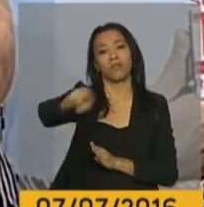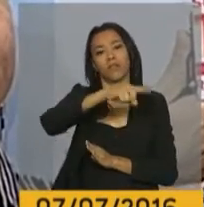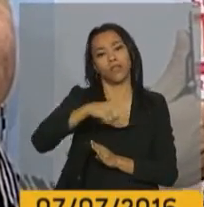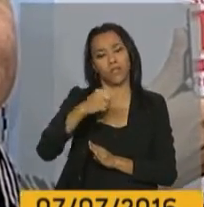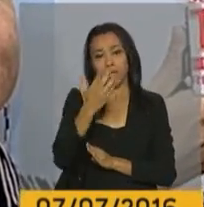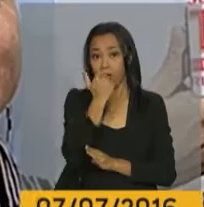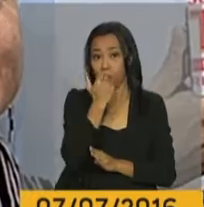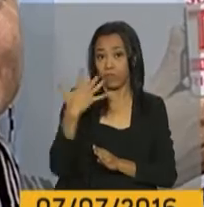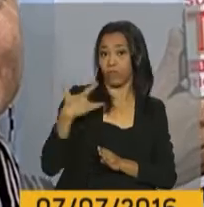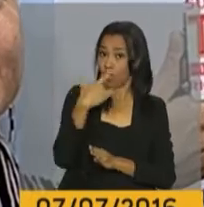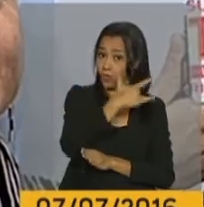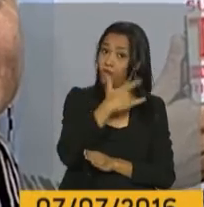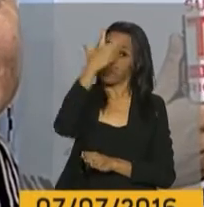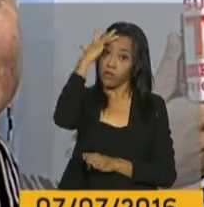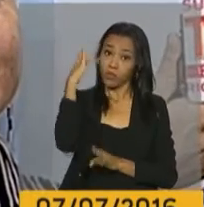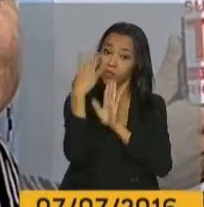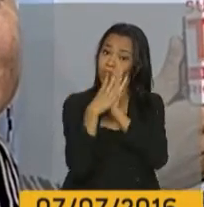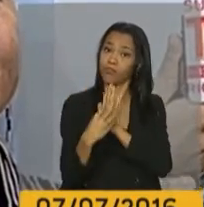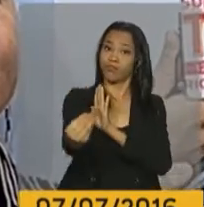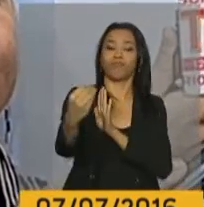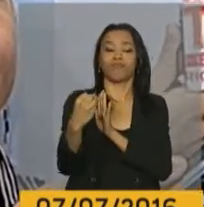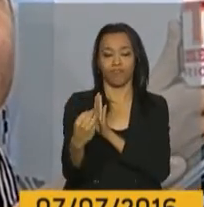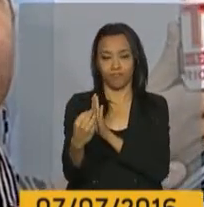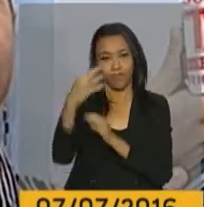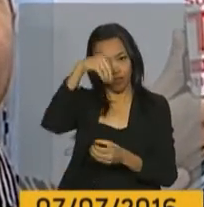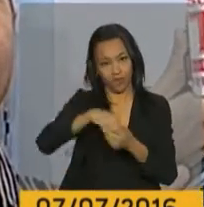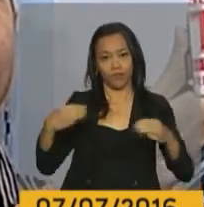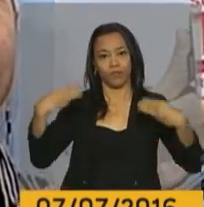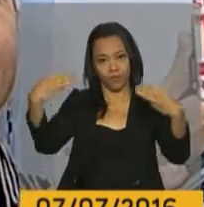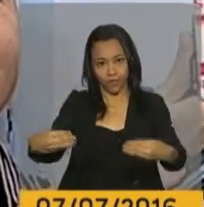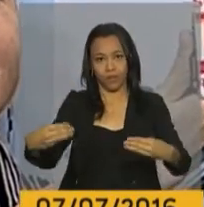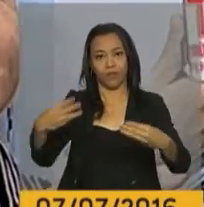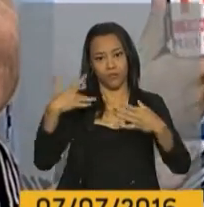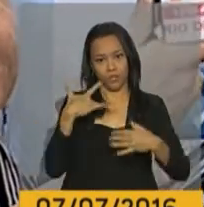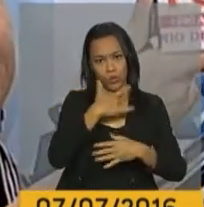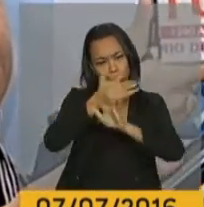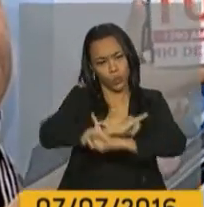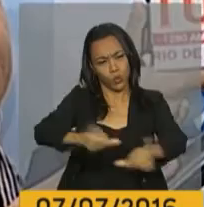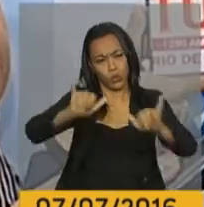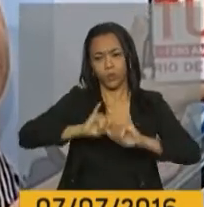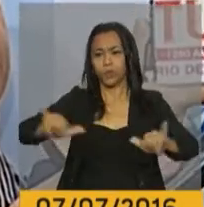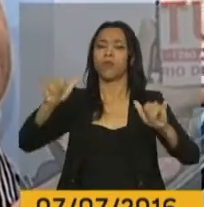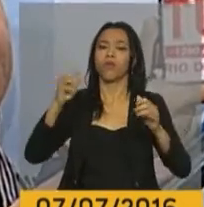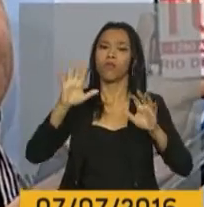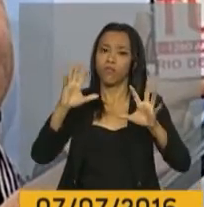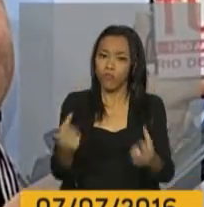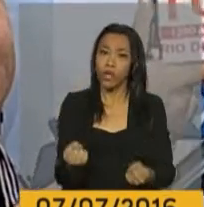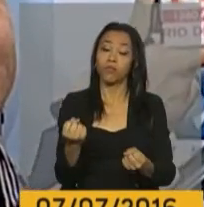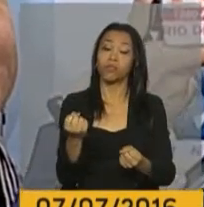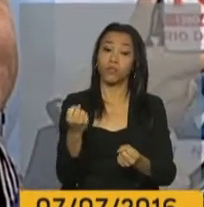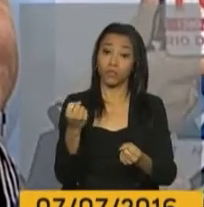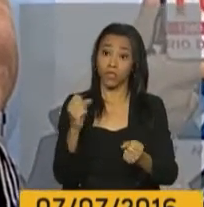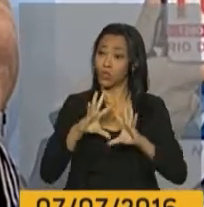comportamento das pessoas ligadas à nossa pasta daqui pra frente nós teremos vamos buscar a adesão de todos e